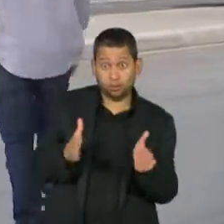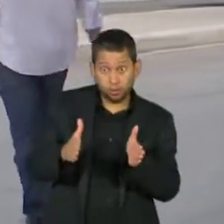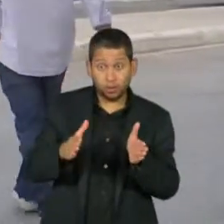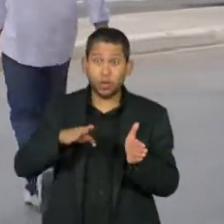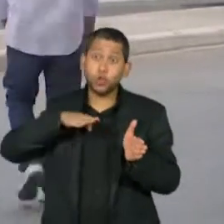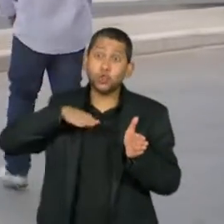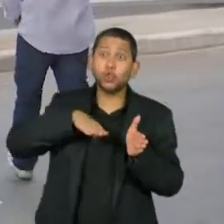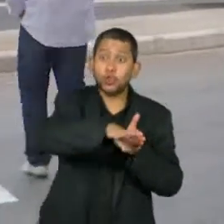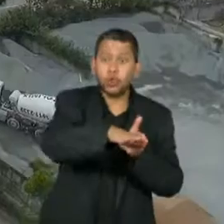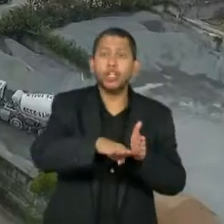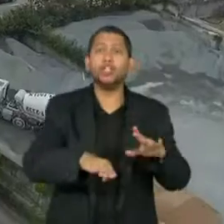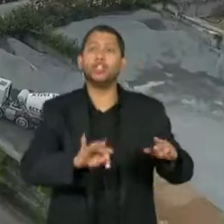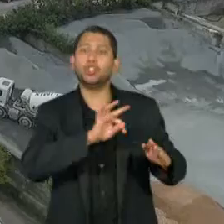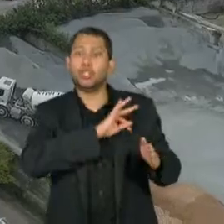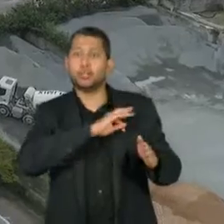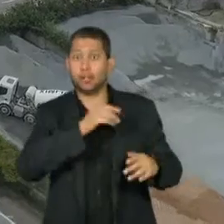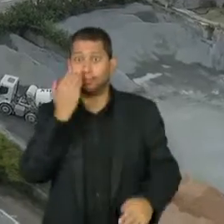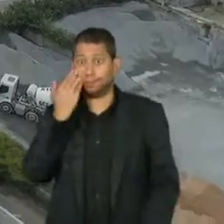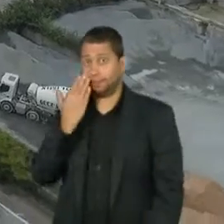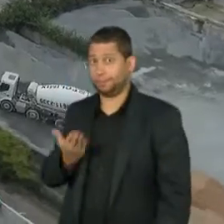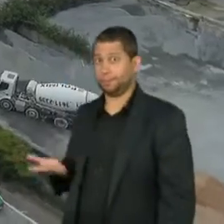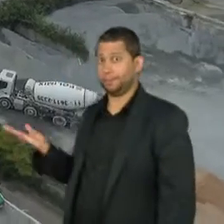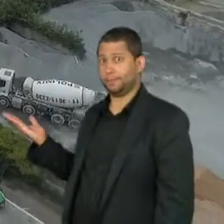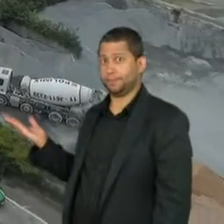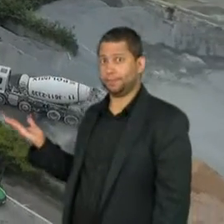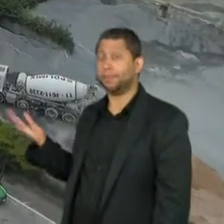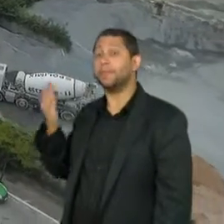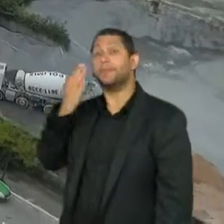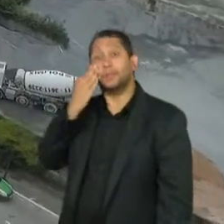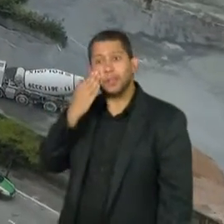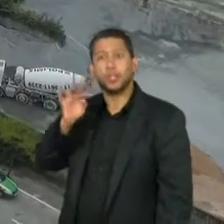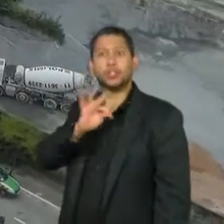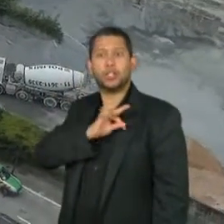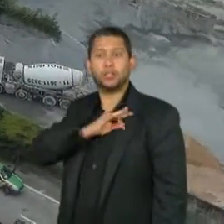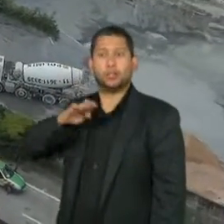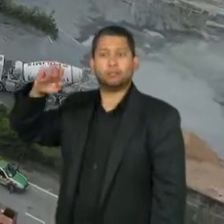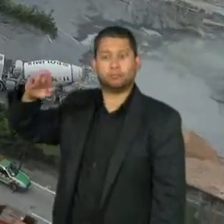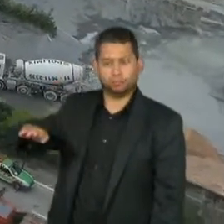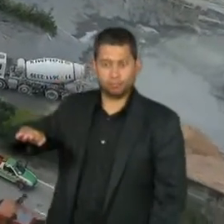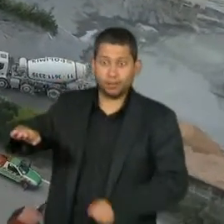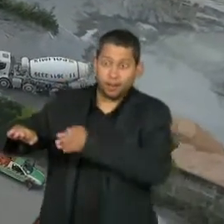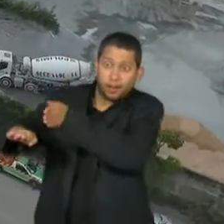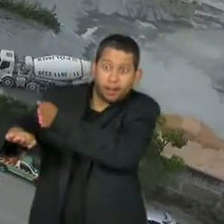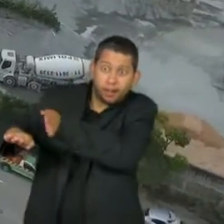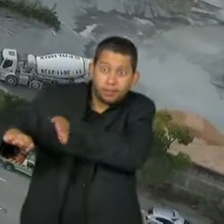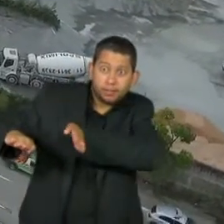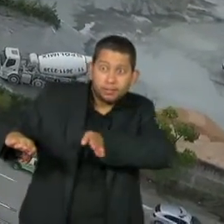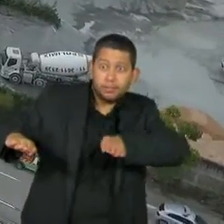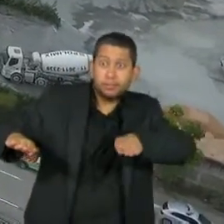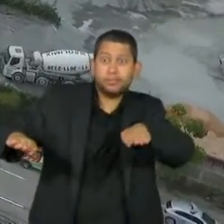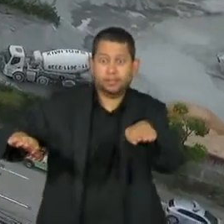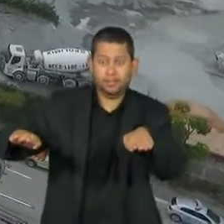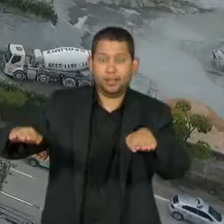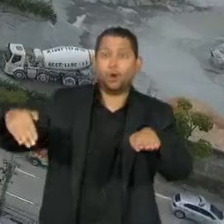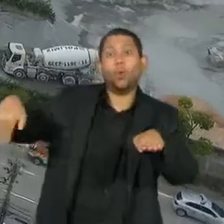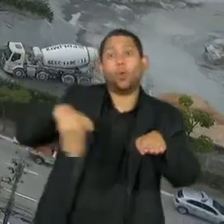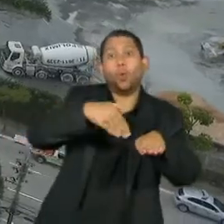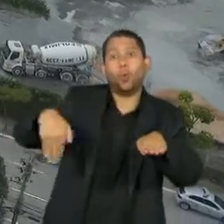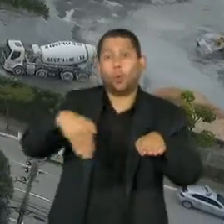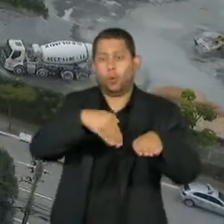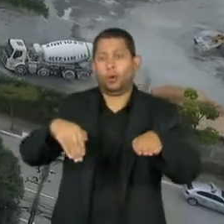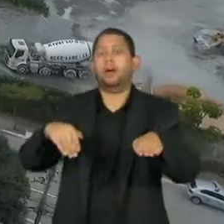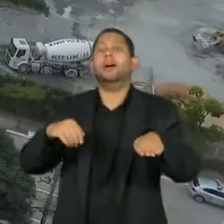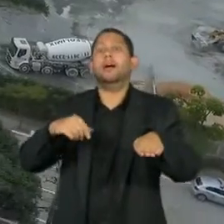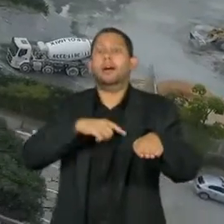ver qual é o trajeto. Logo cedo, a nova pista foi aberta ao tráfego. Ela faz a ligação da Rua Aquinos